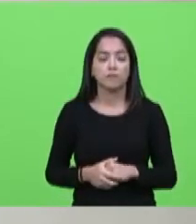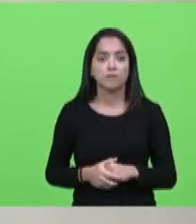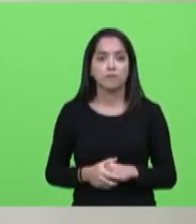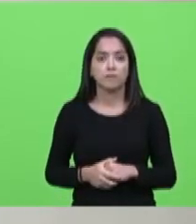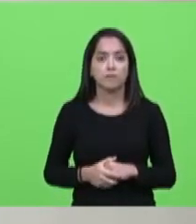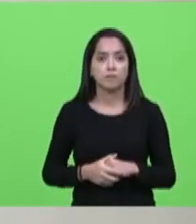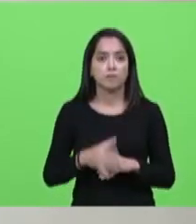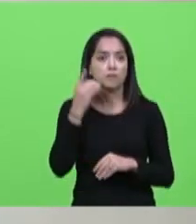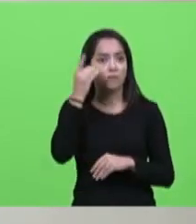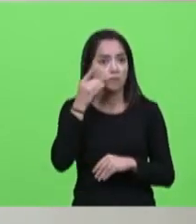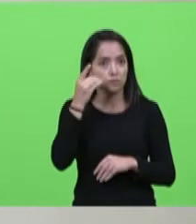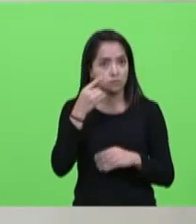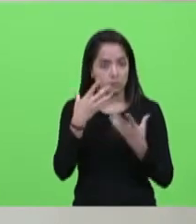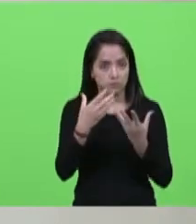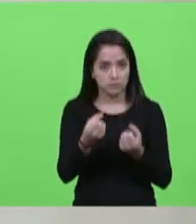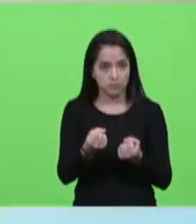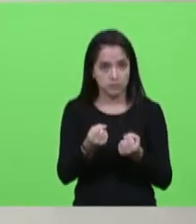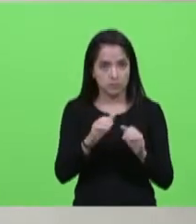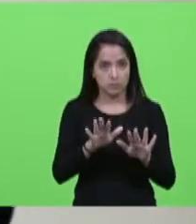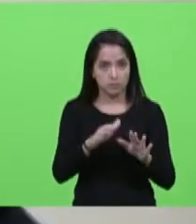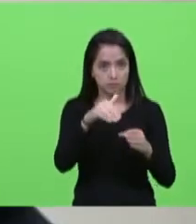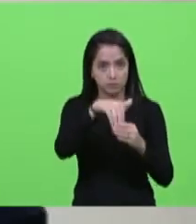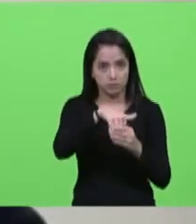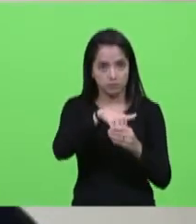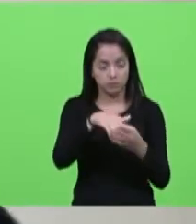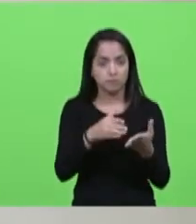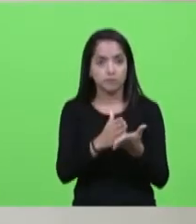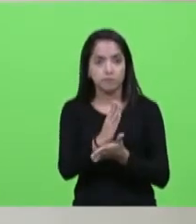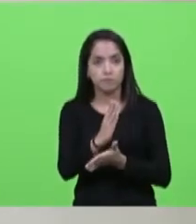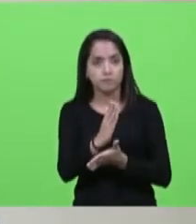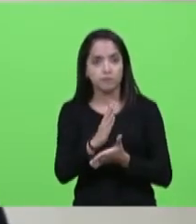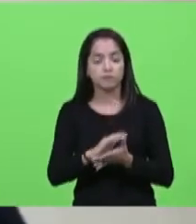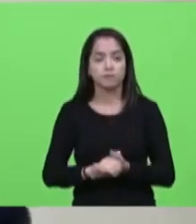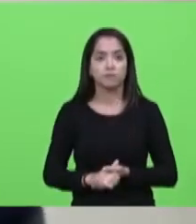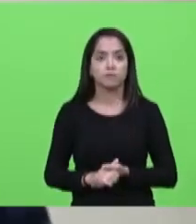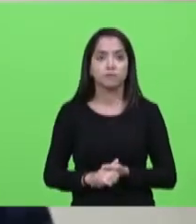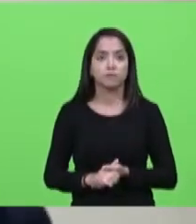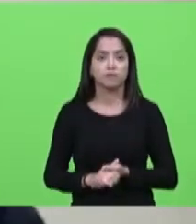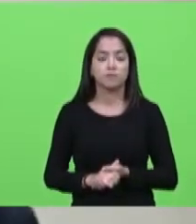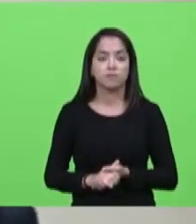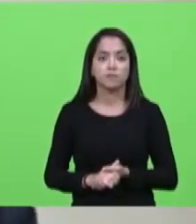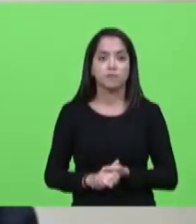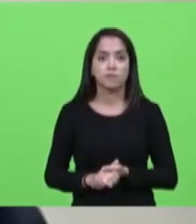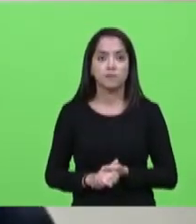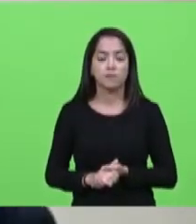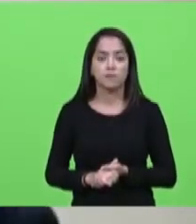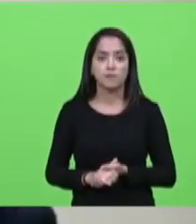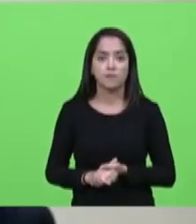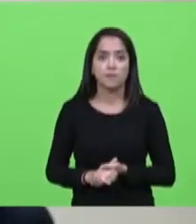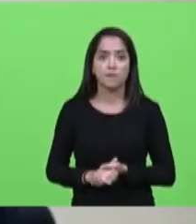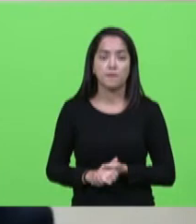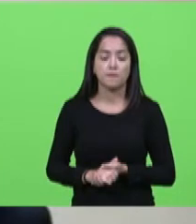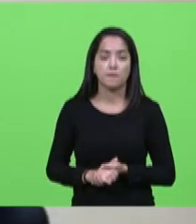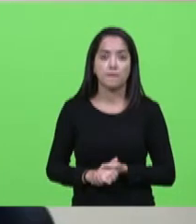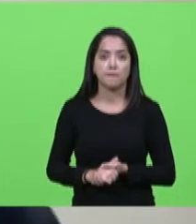Deputados que aprovam, permaneçam como se encontra, aprovada a matéria em sede de redação final.